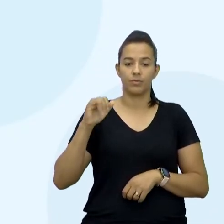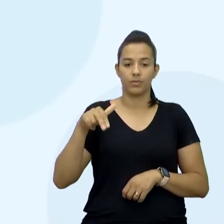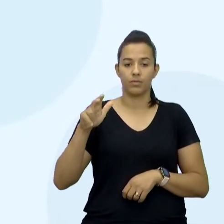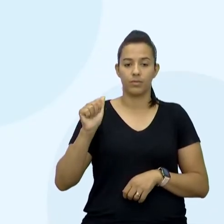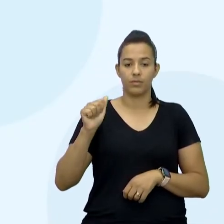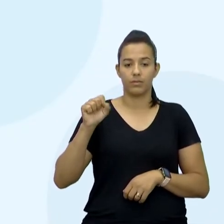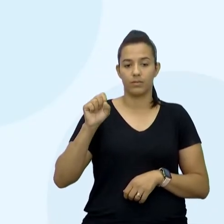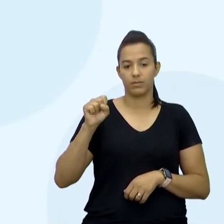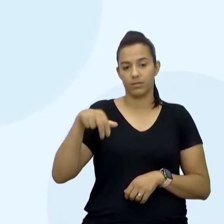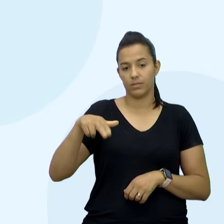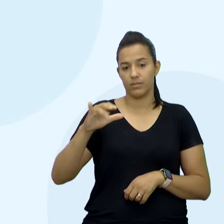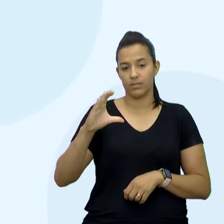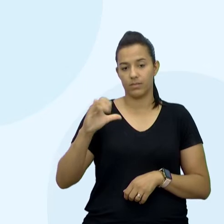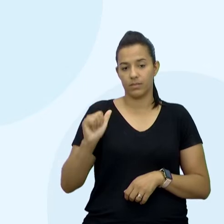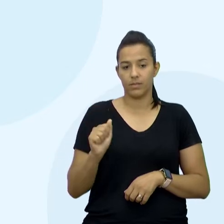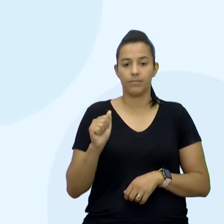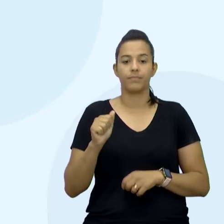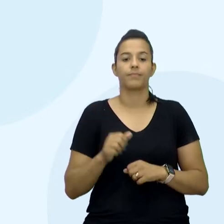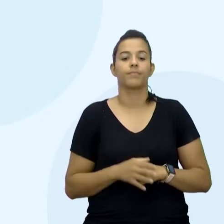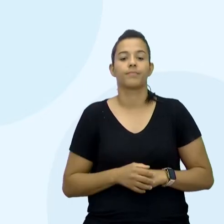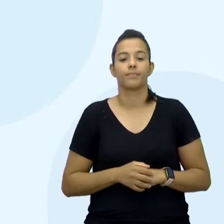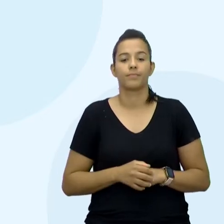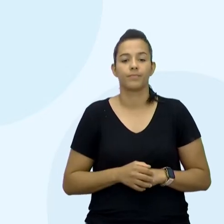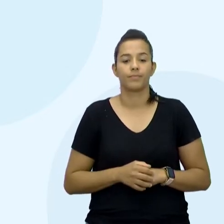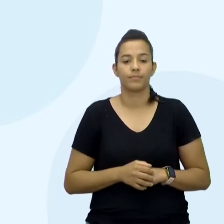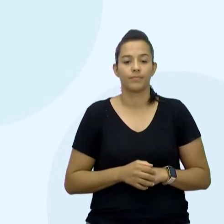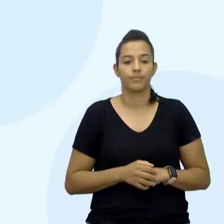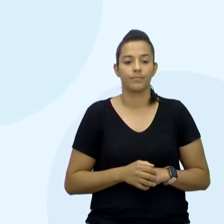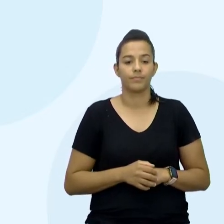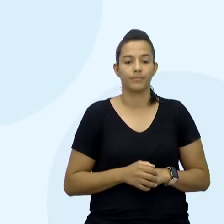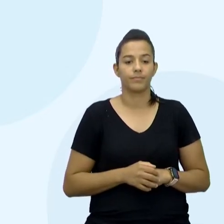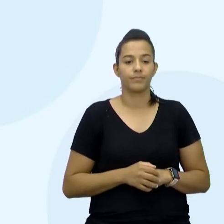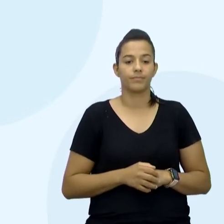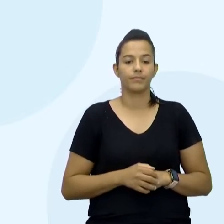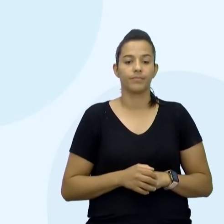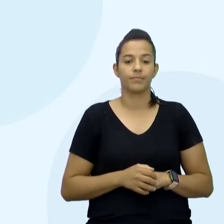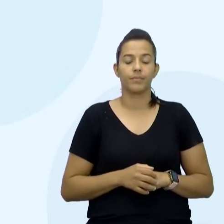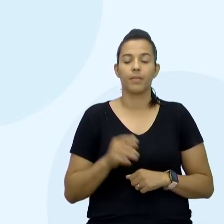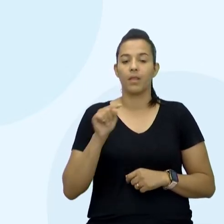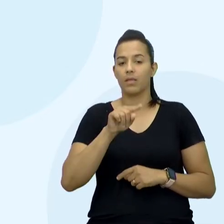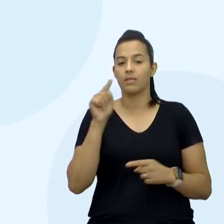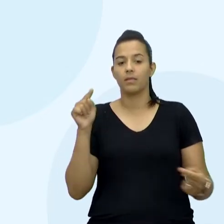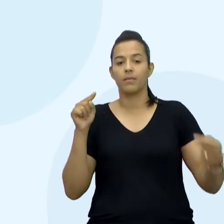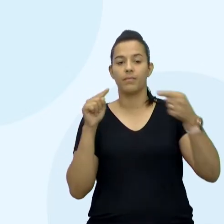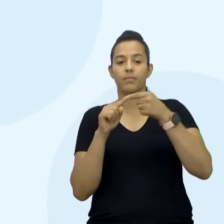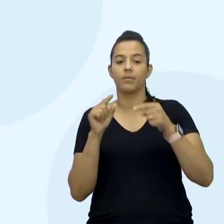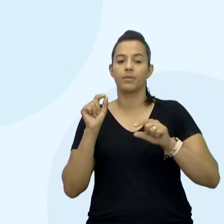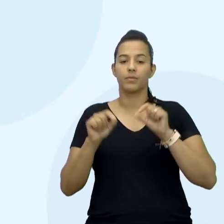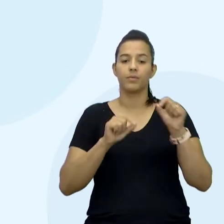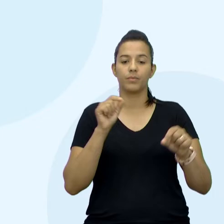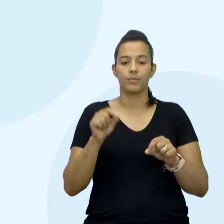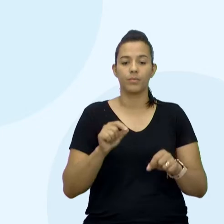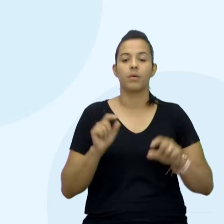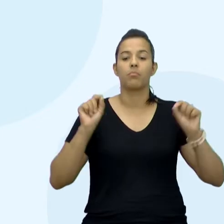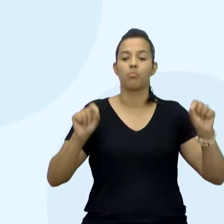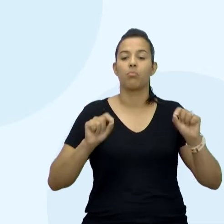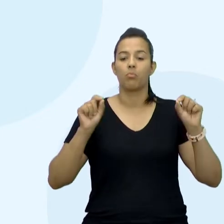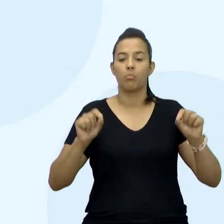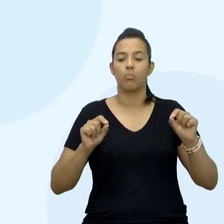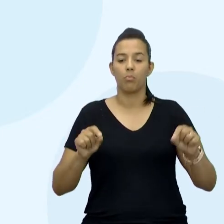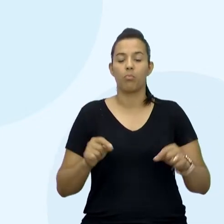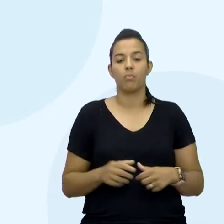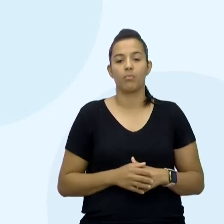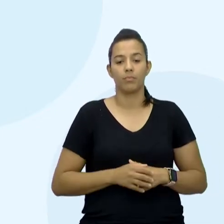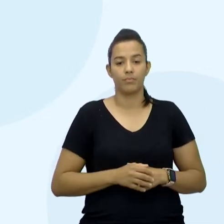que a ressonância tem a ver com oscilações forçadas? O que tem a ver? Qual que é a relação de um